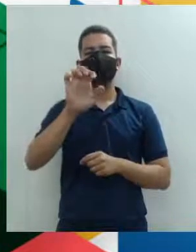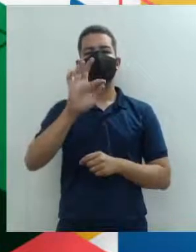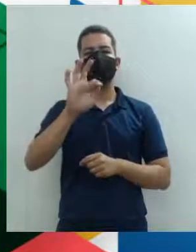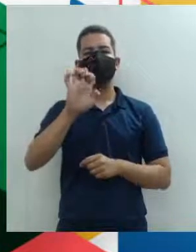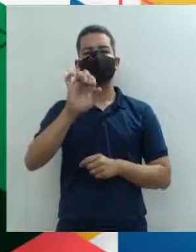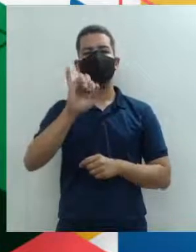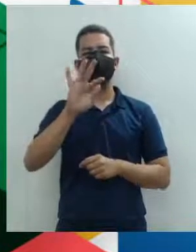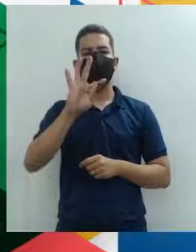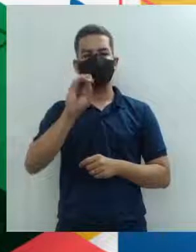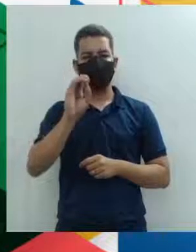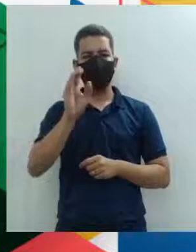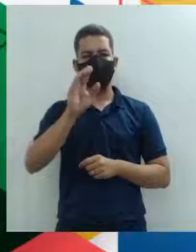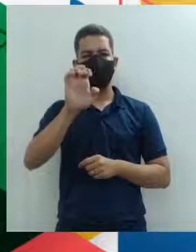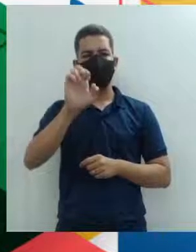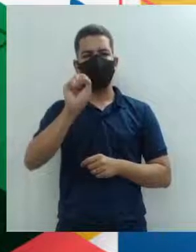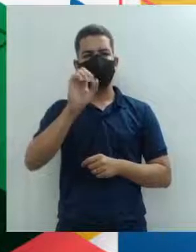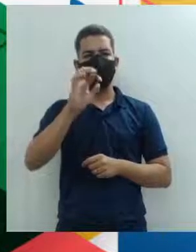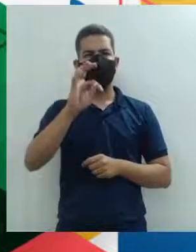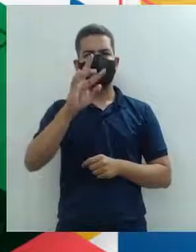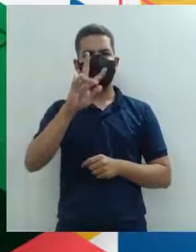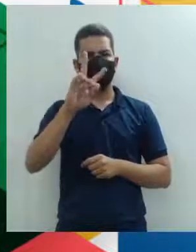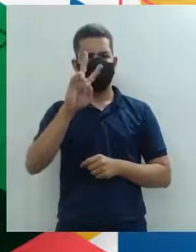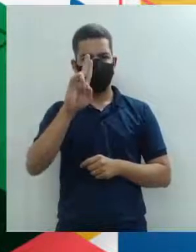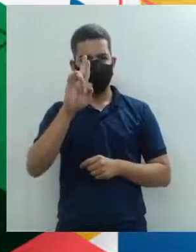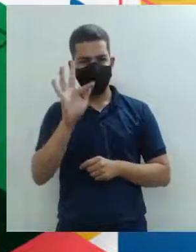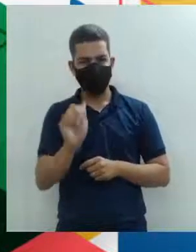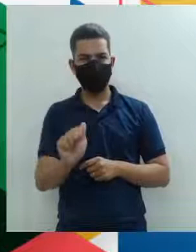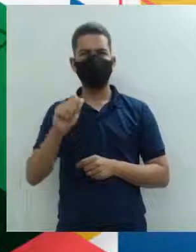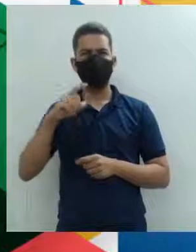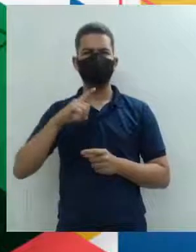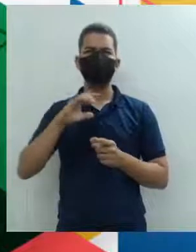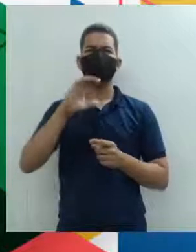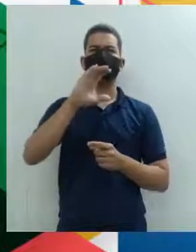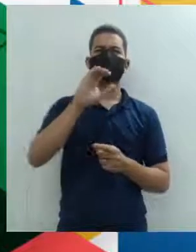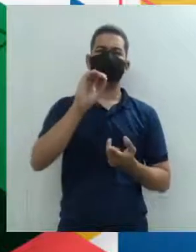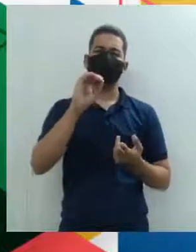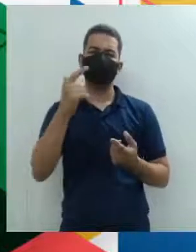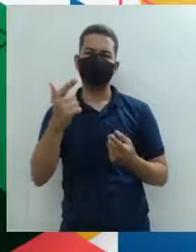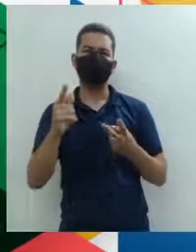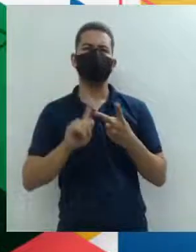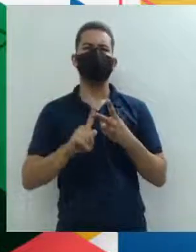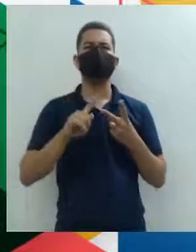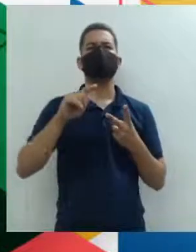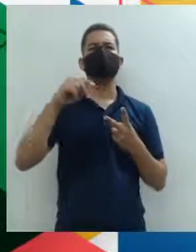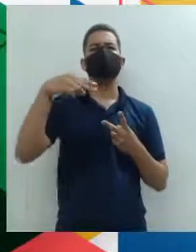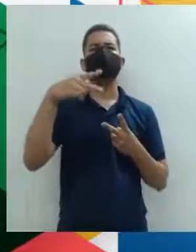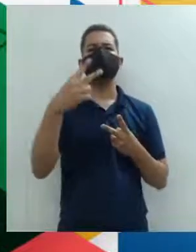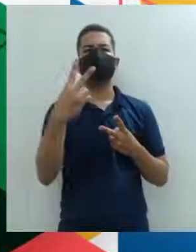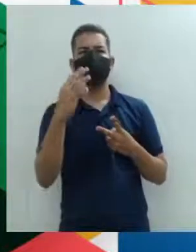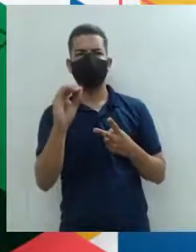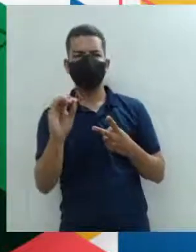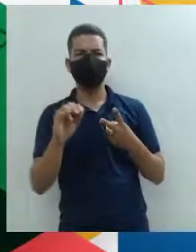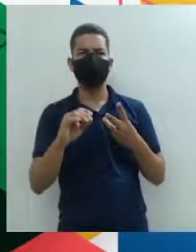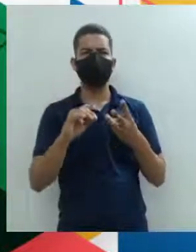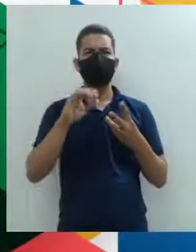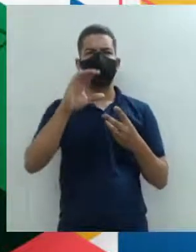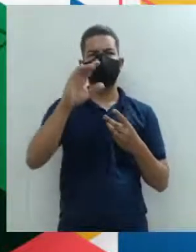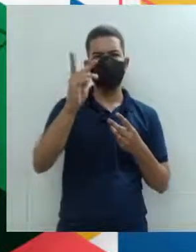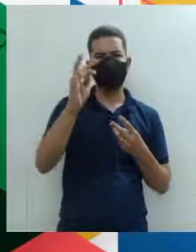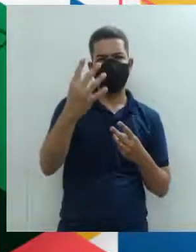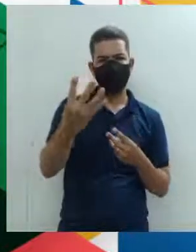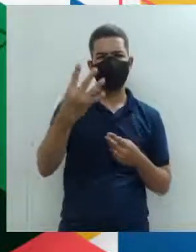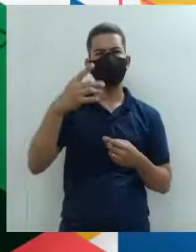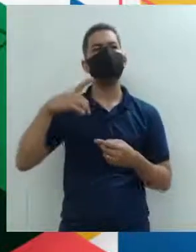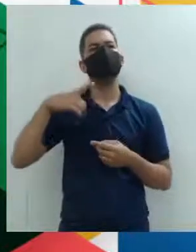né? O CO2, o CH4, o NO2, que ficam ali sobre a nossa atmosfera. E o que acontece? Os